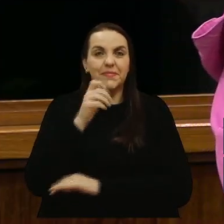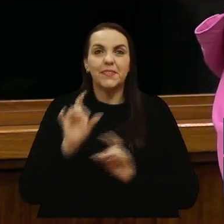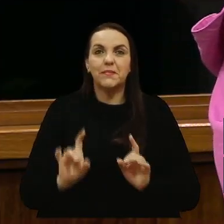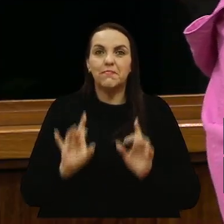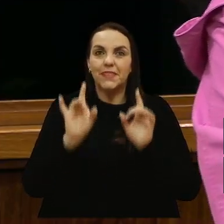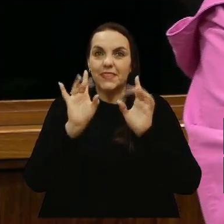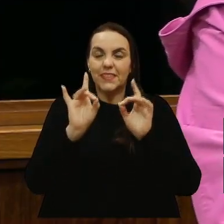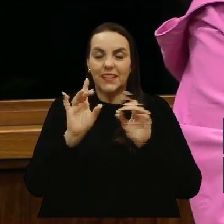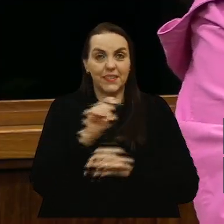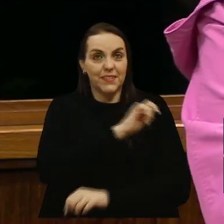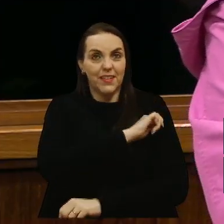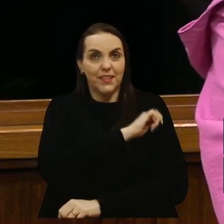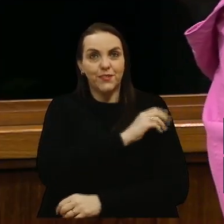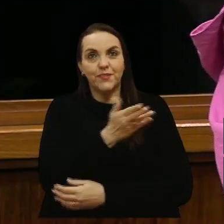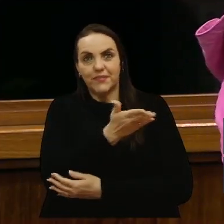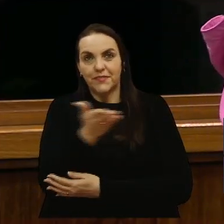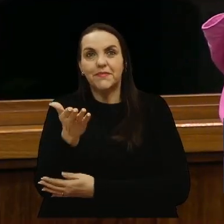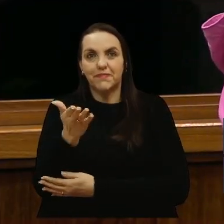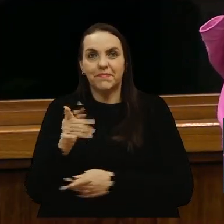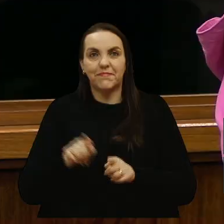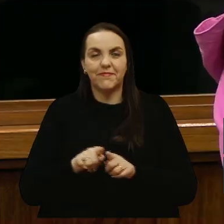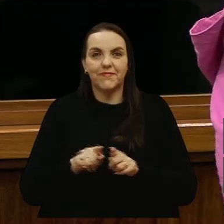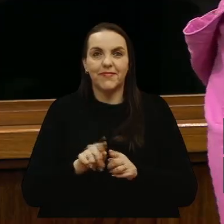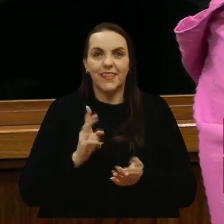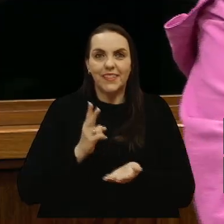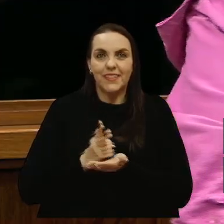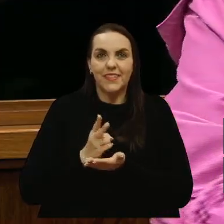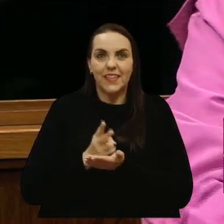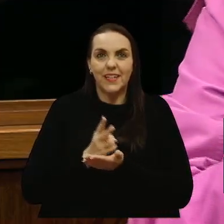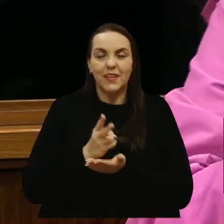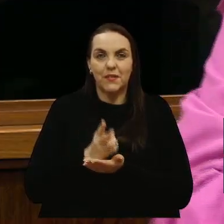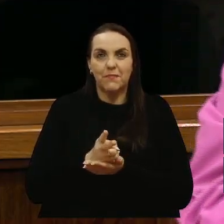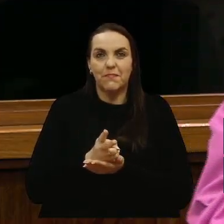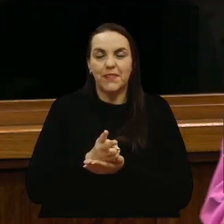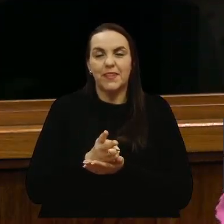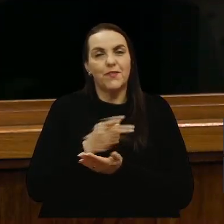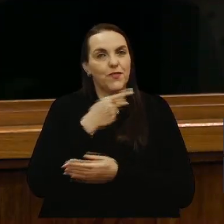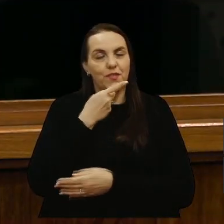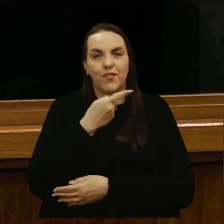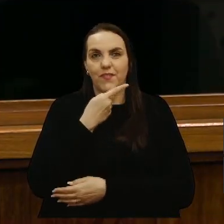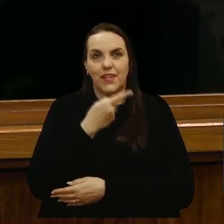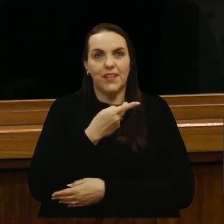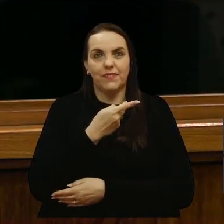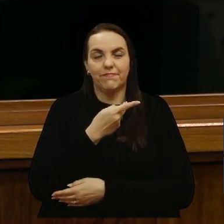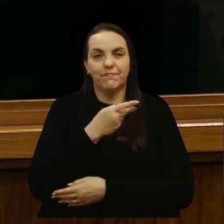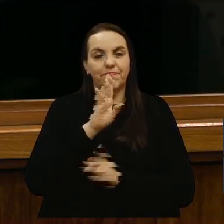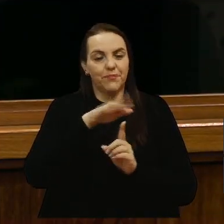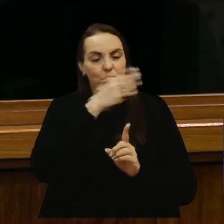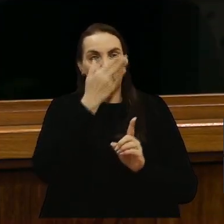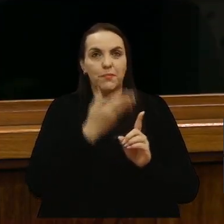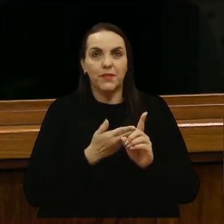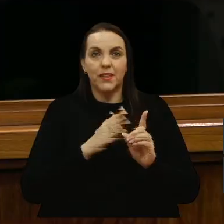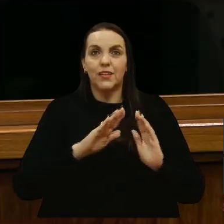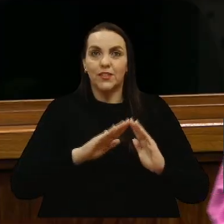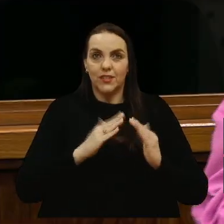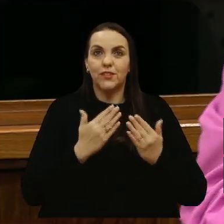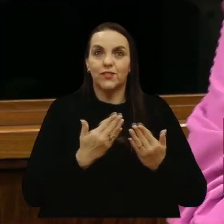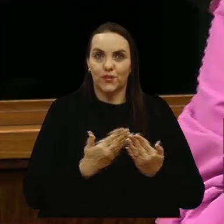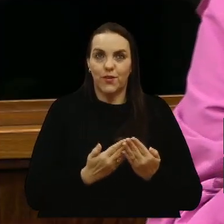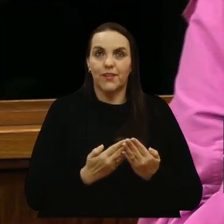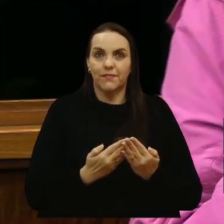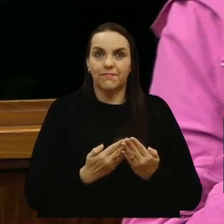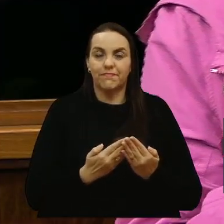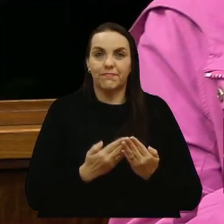esses estudantes, que sempre, né, não vou nunca cansar de dizer, quando a gente homenageia uma escola